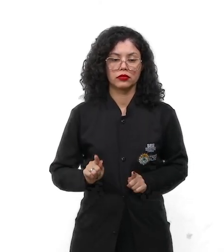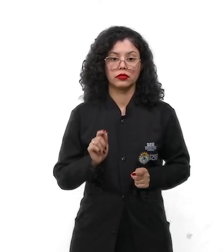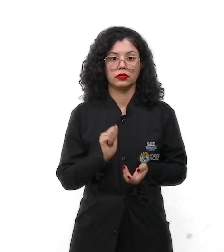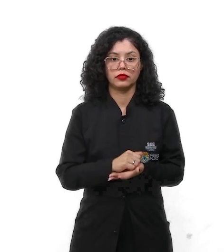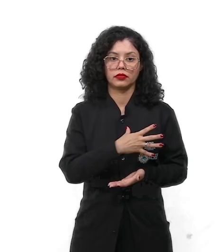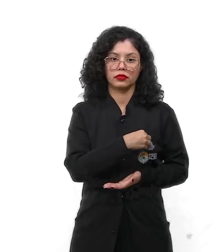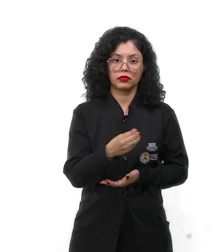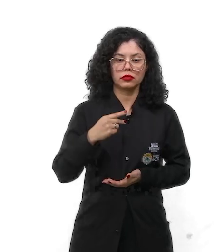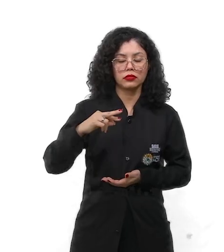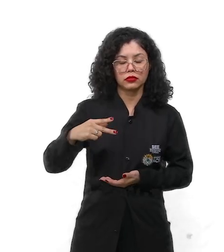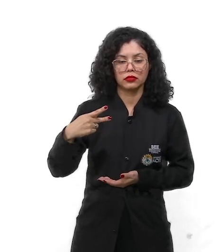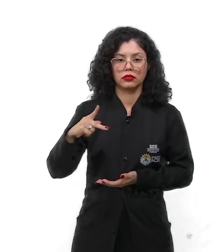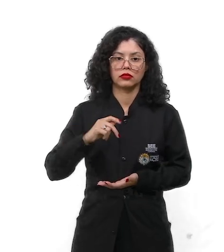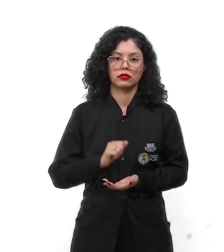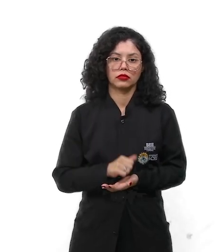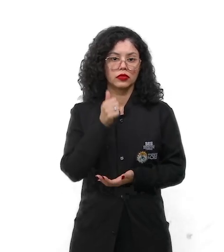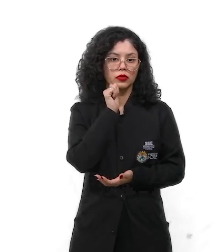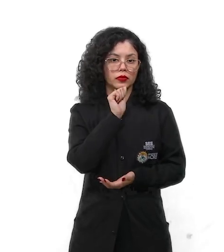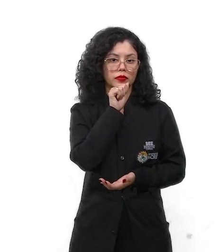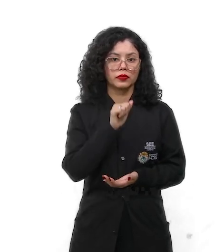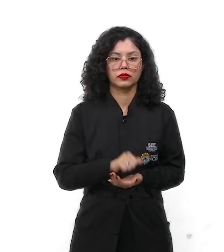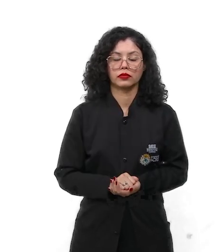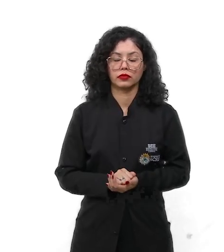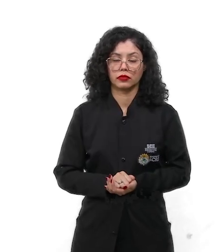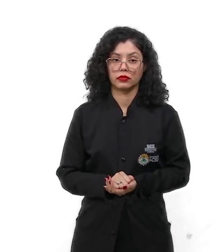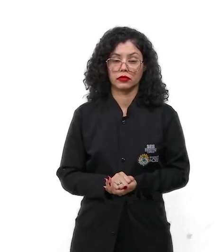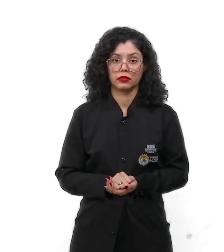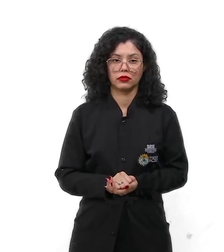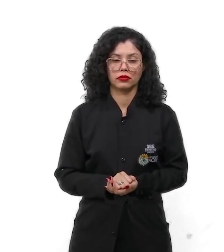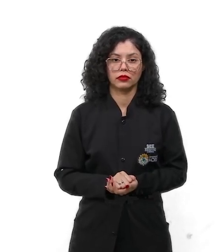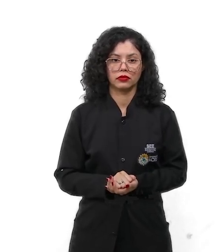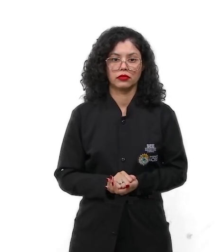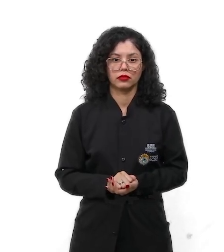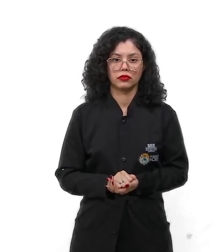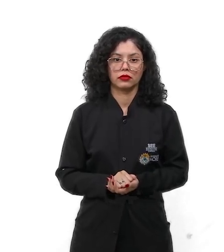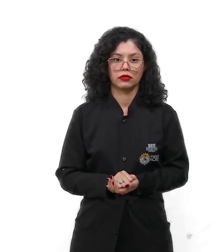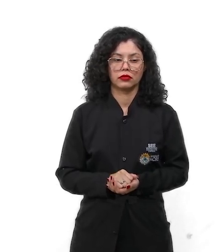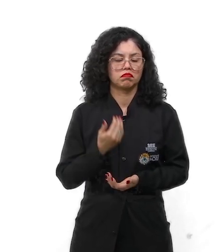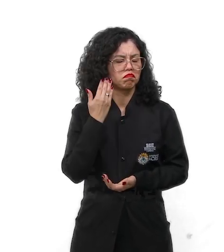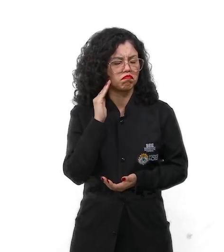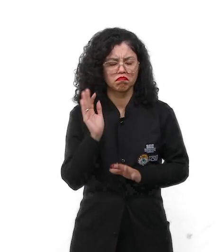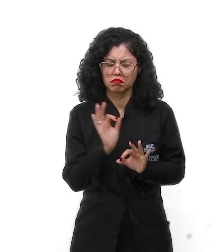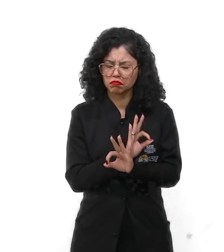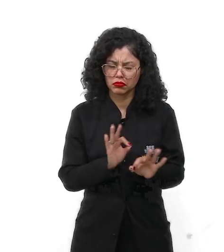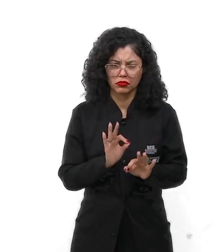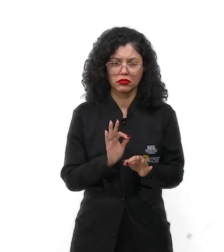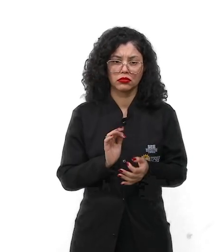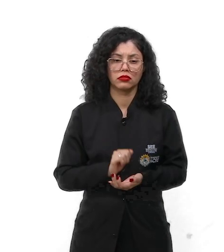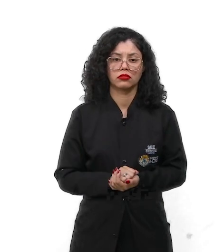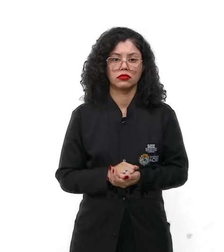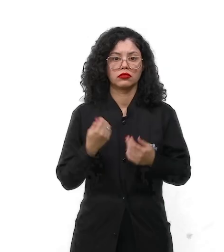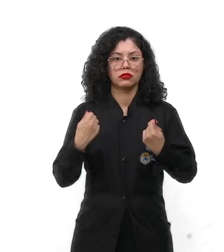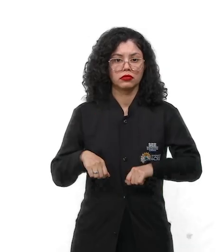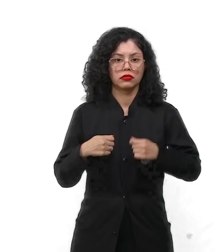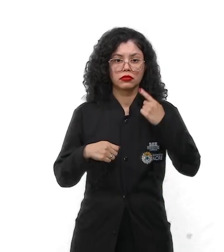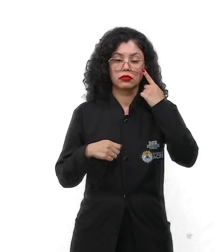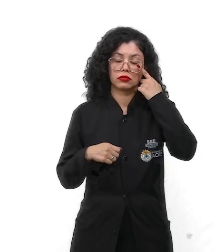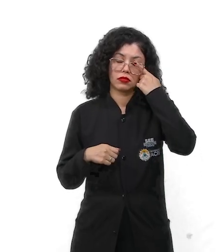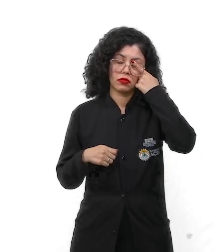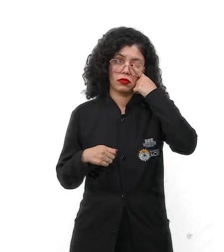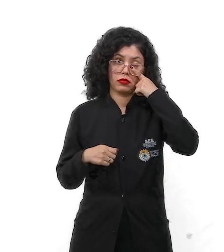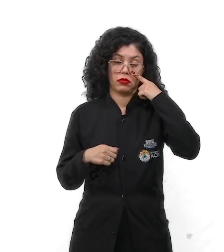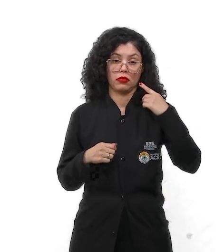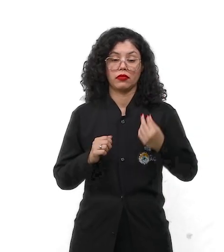sua mãe. Eu estou sem entender. Por quê? Eu preciso